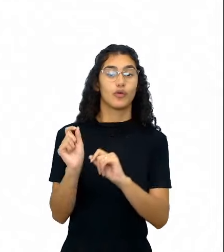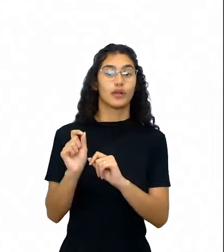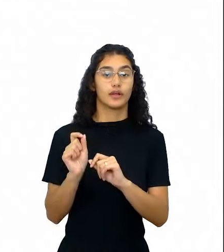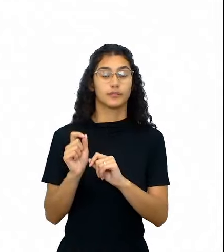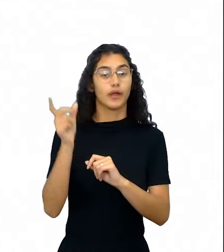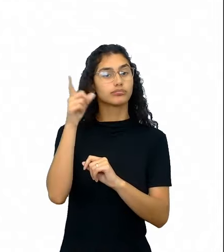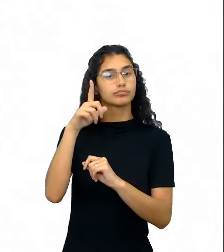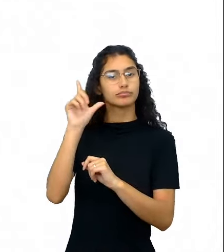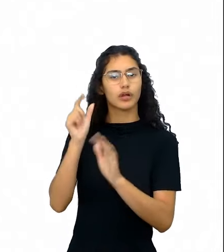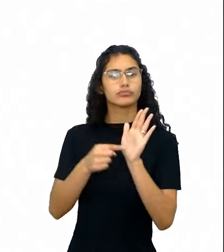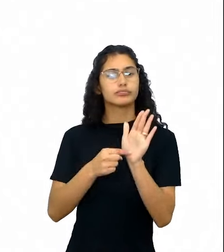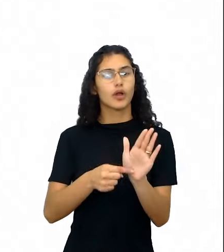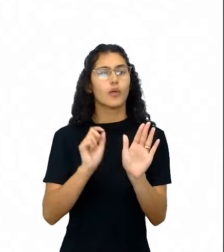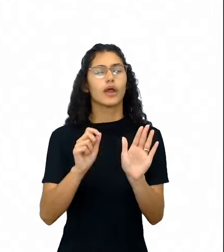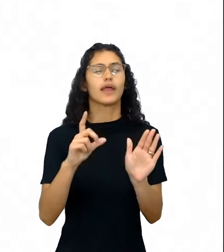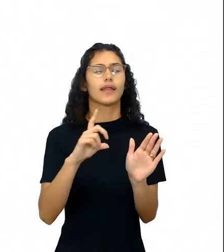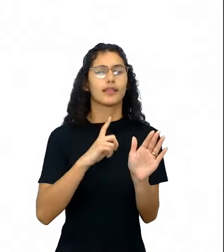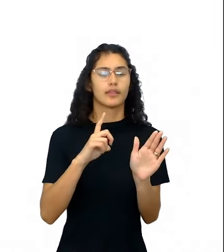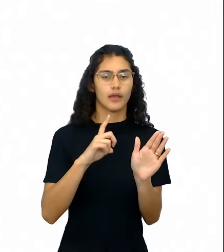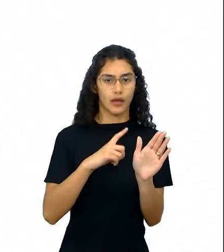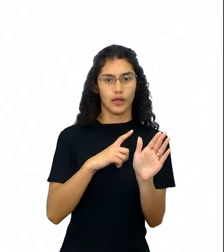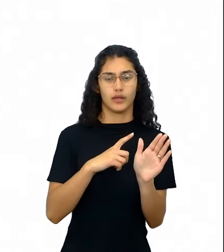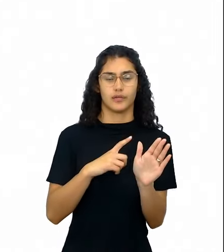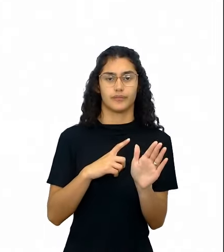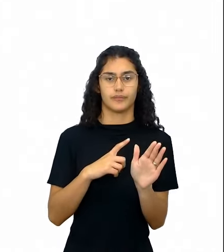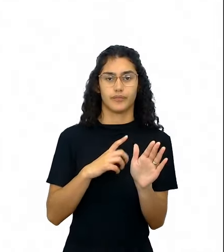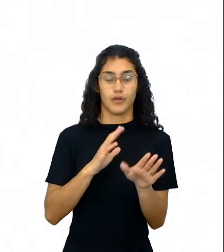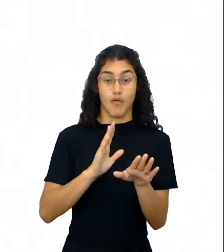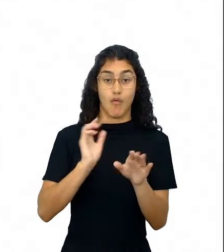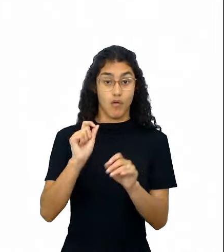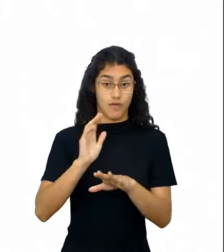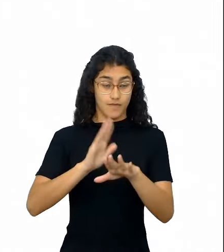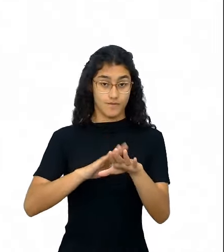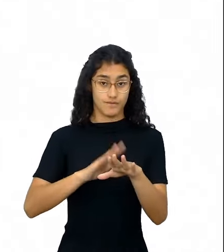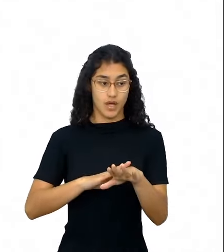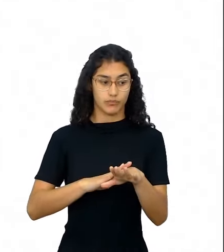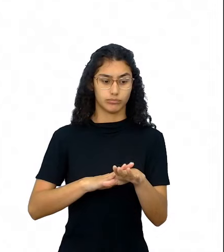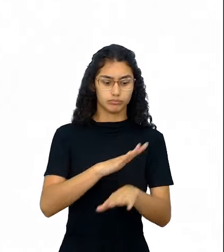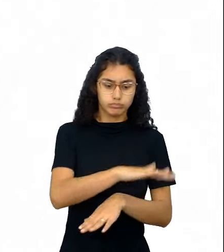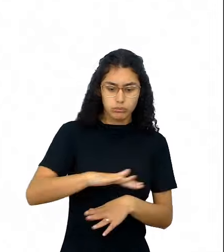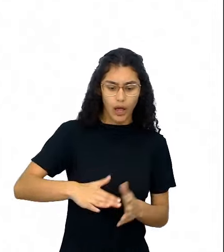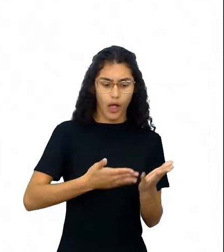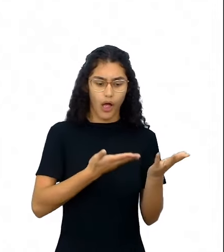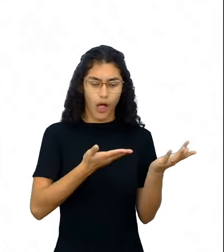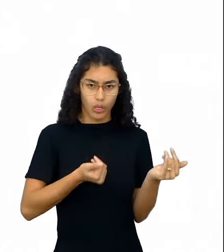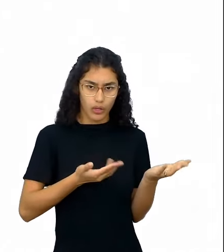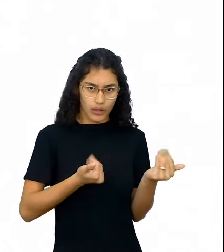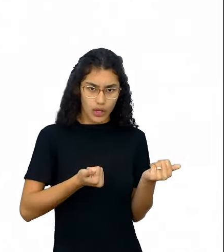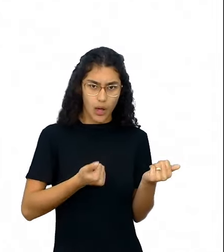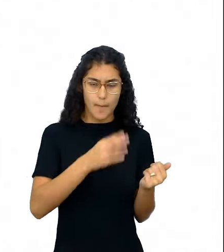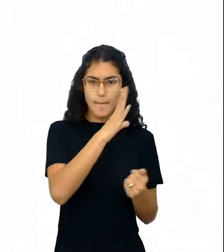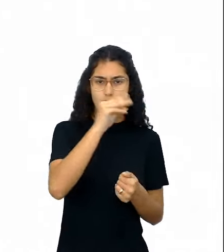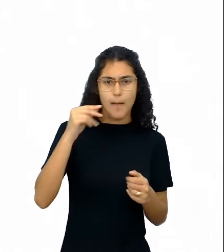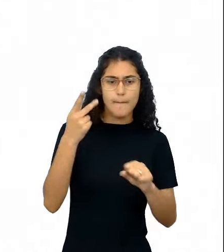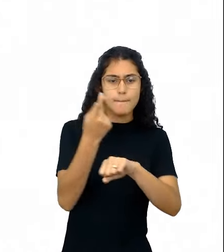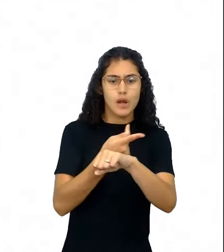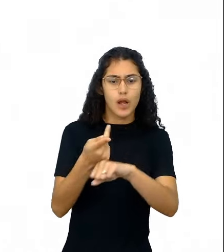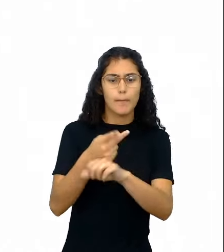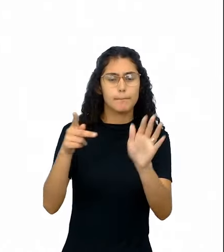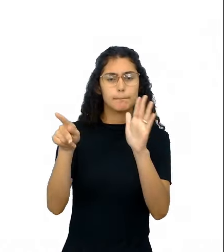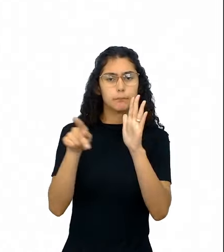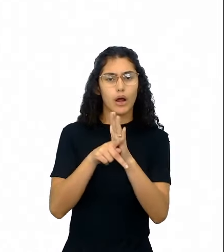antecipação, inferência. O que leva uma criança, um adolescente, buscar por si mesmo a